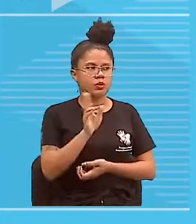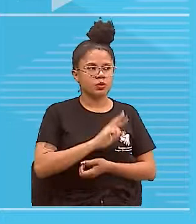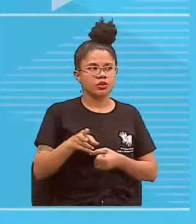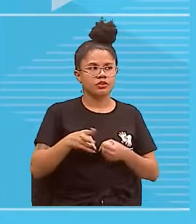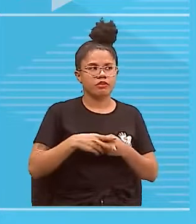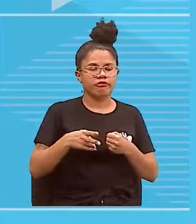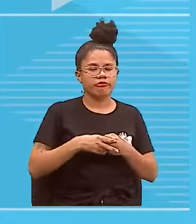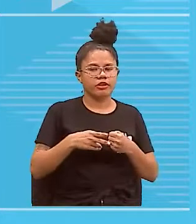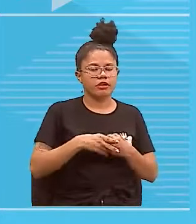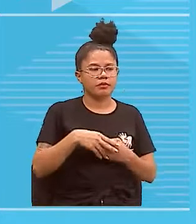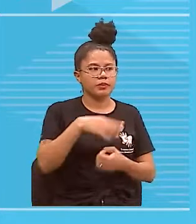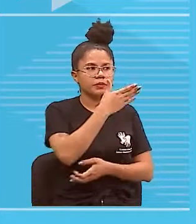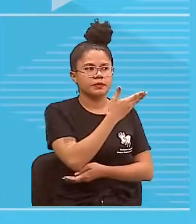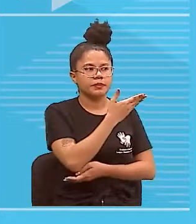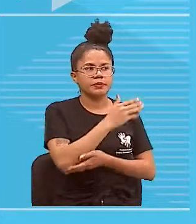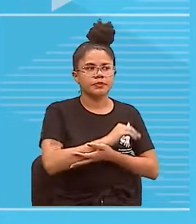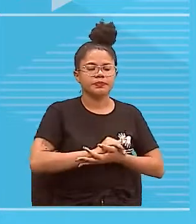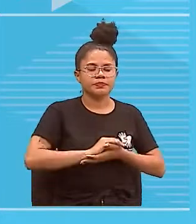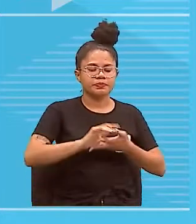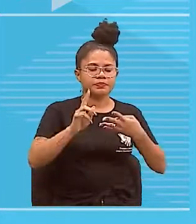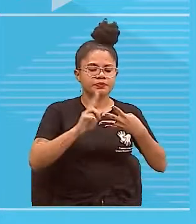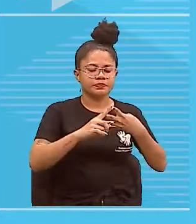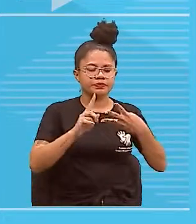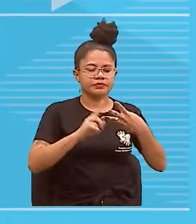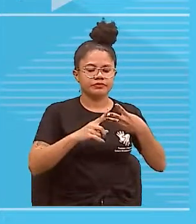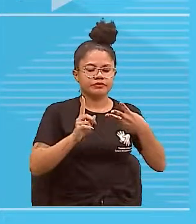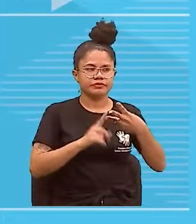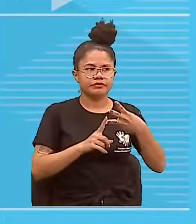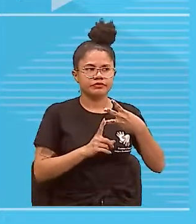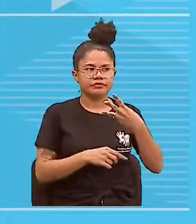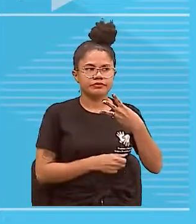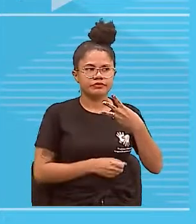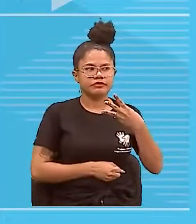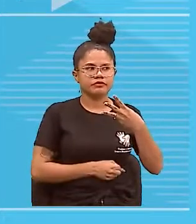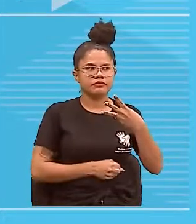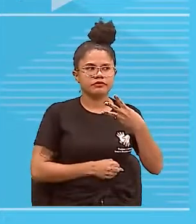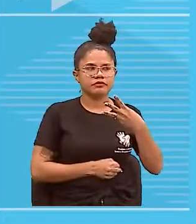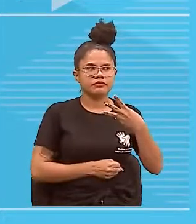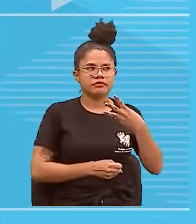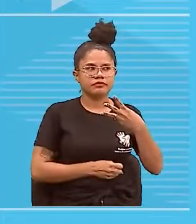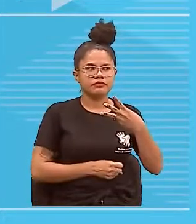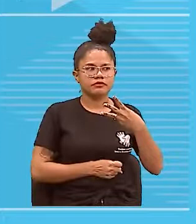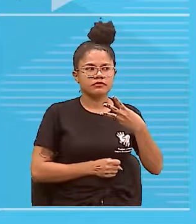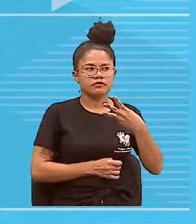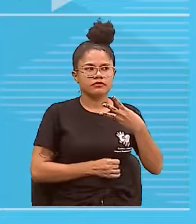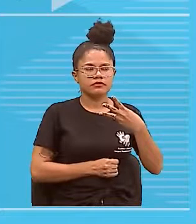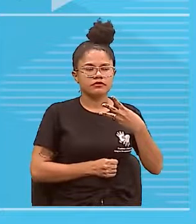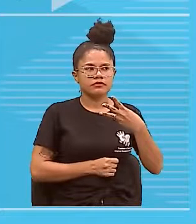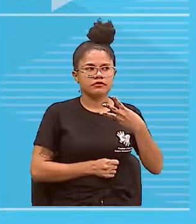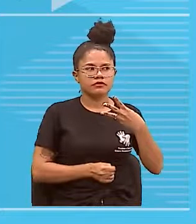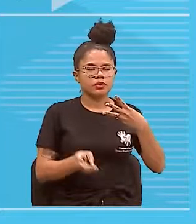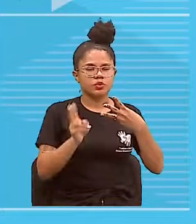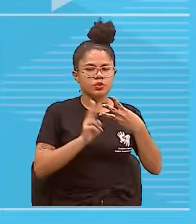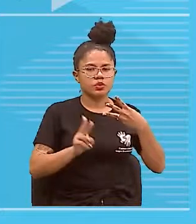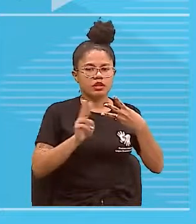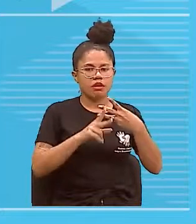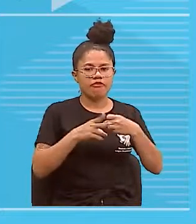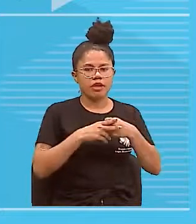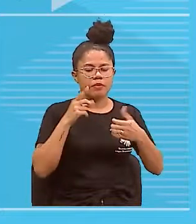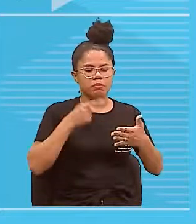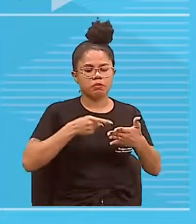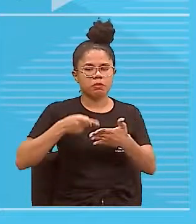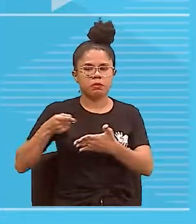o verbo viajar comer e escrevir e colocá-los no imperativo